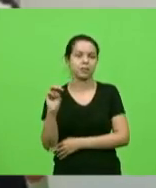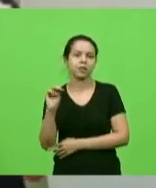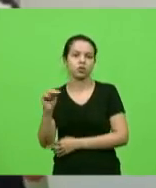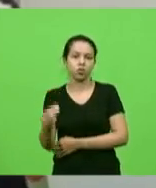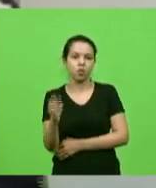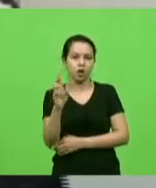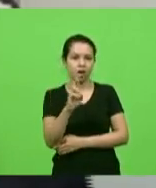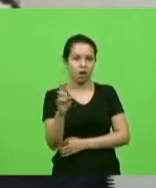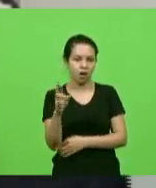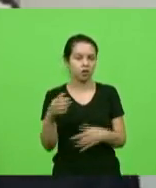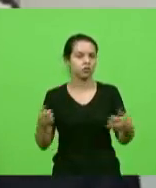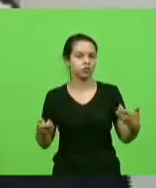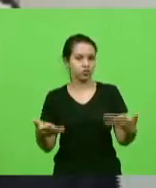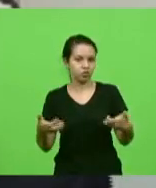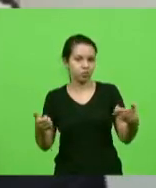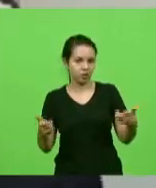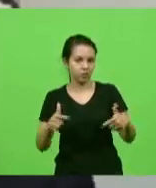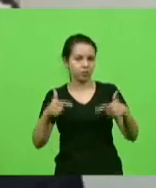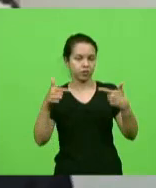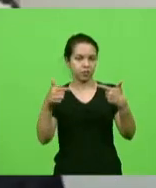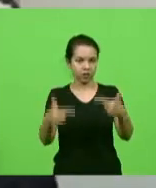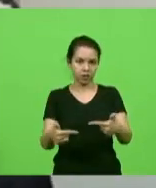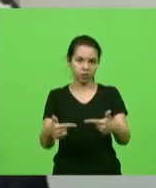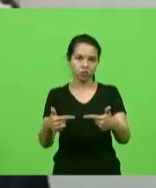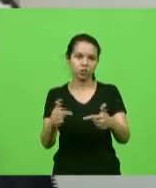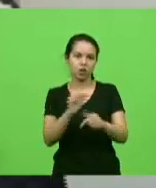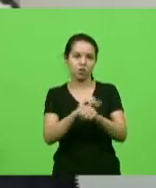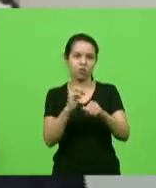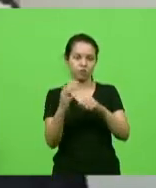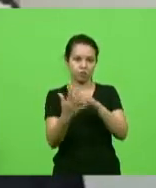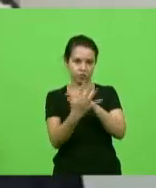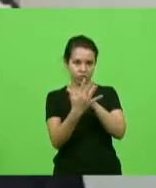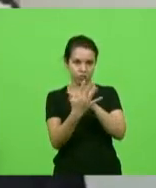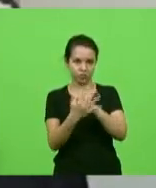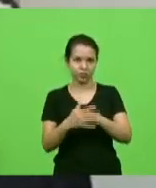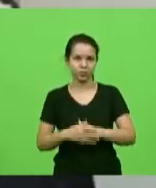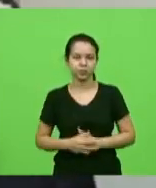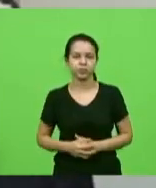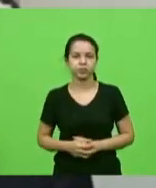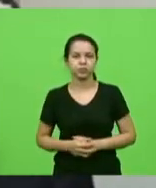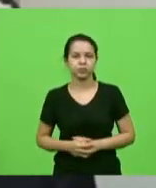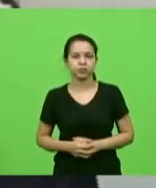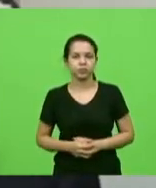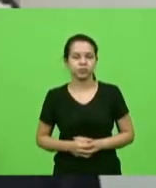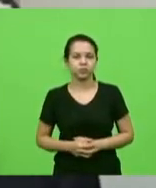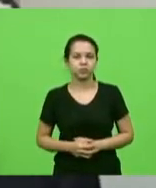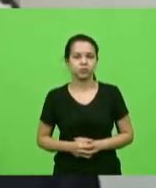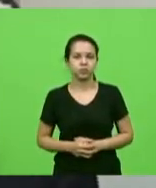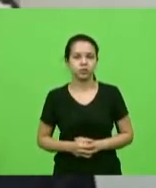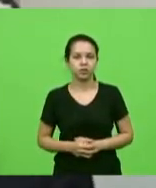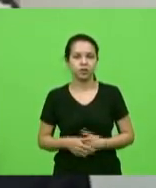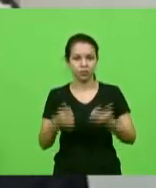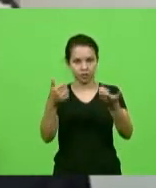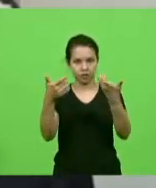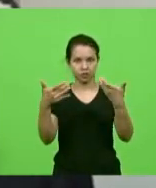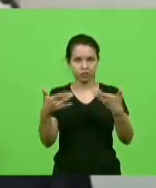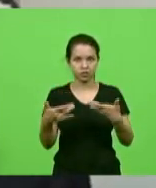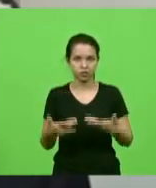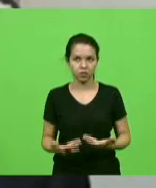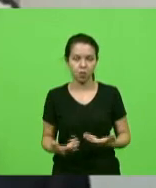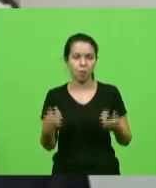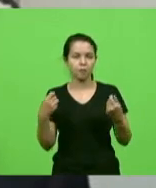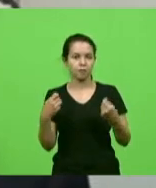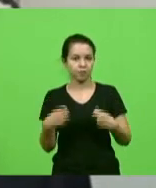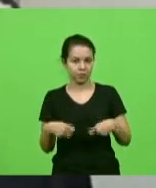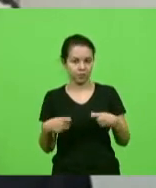para despesas com enfrentamento da convite hora E aí na descrição dos fatos é possível